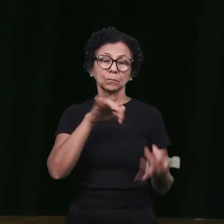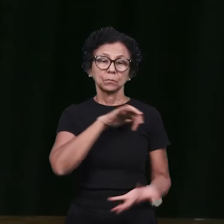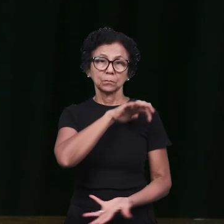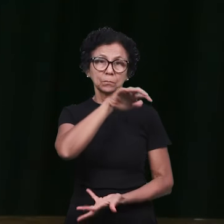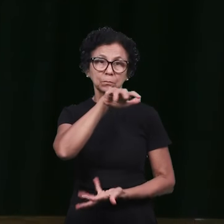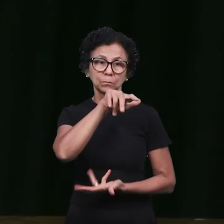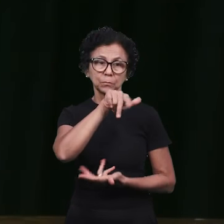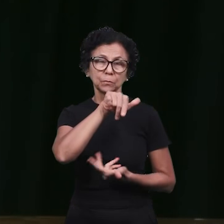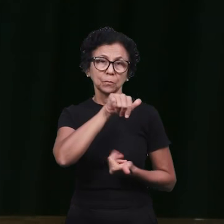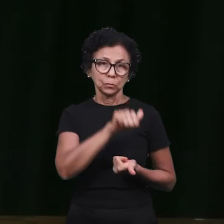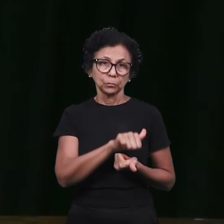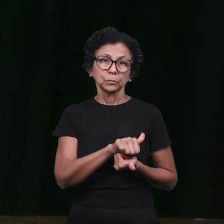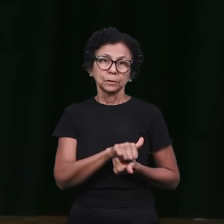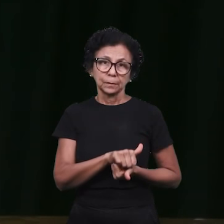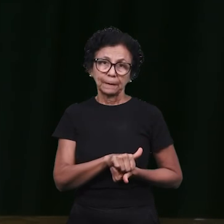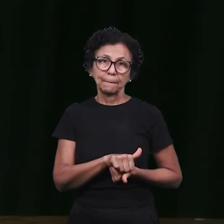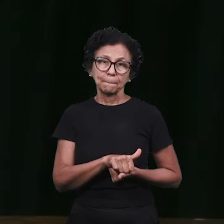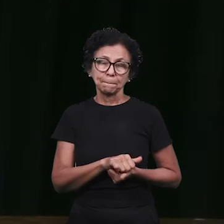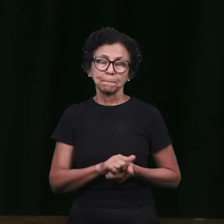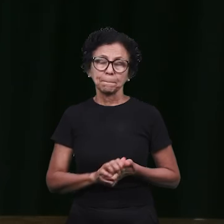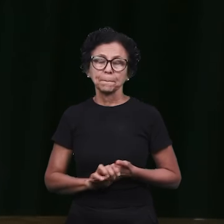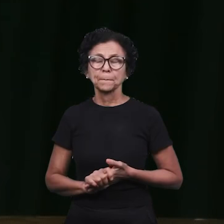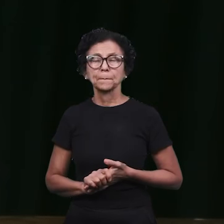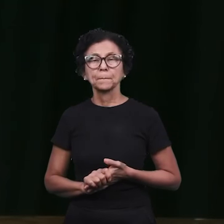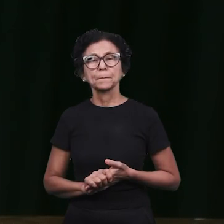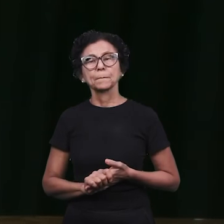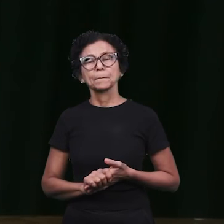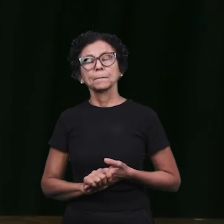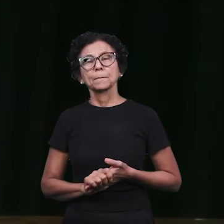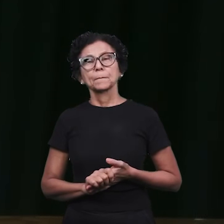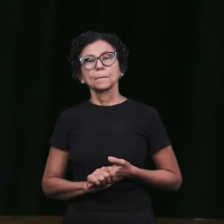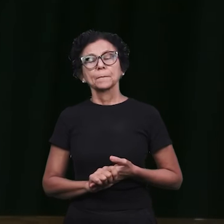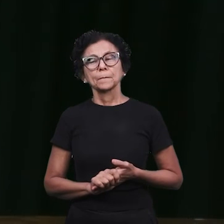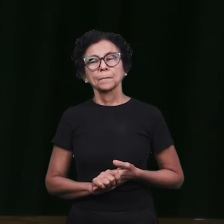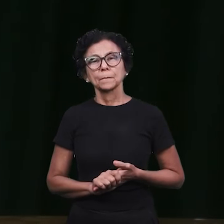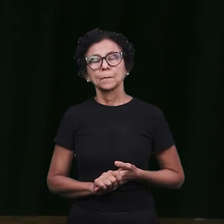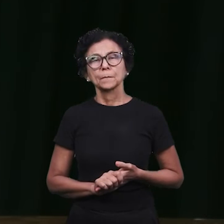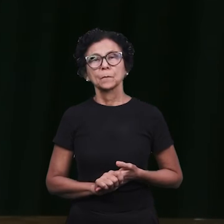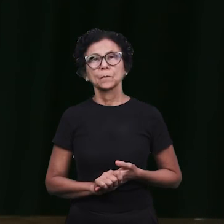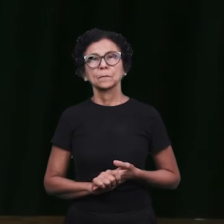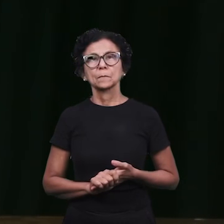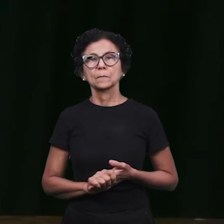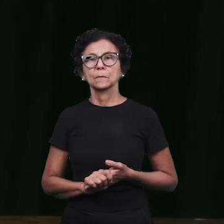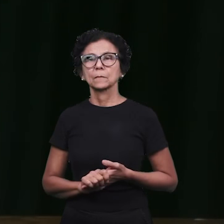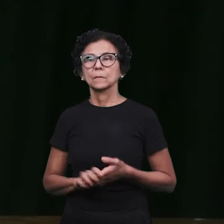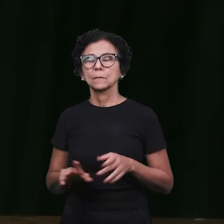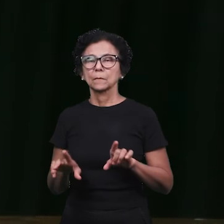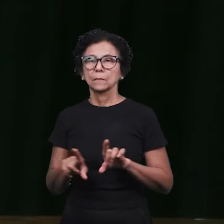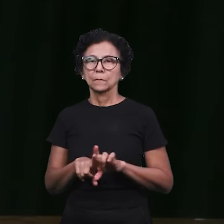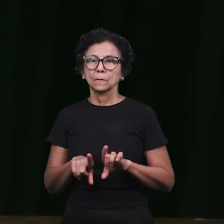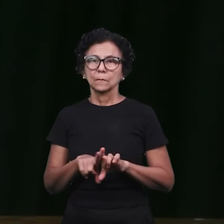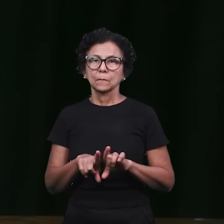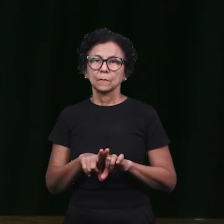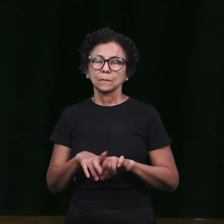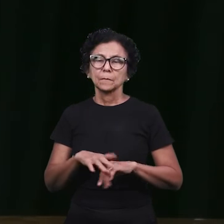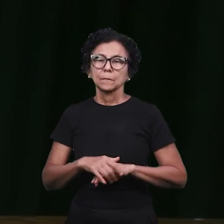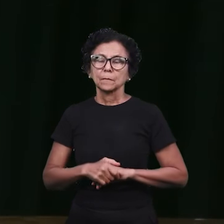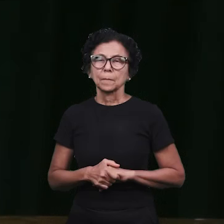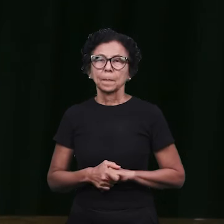Mas a palavra é bem clara. E veja bem, quando o Senhor fala lá na segunda carta